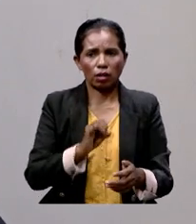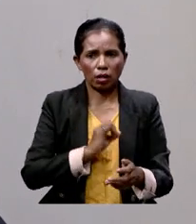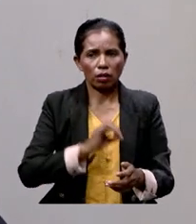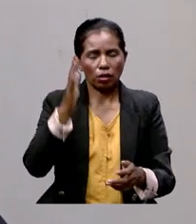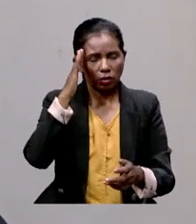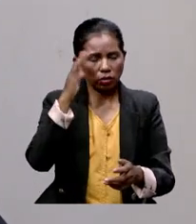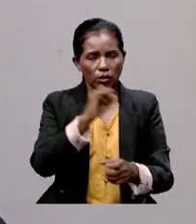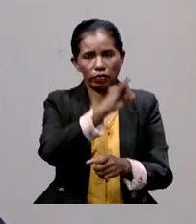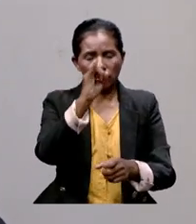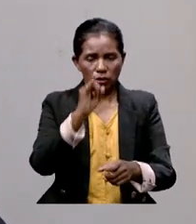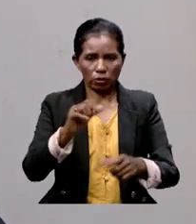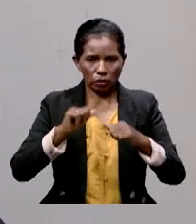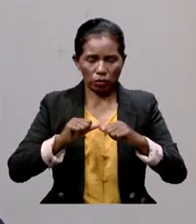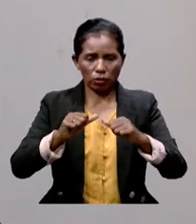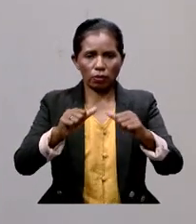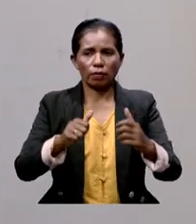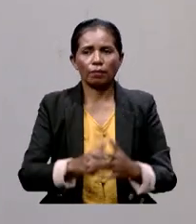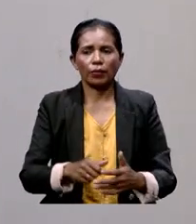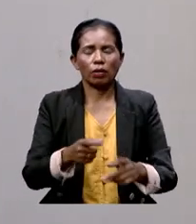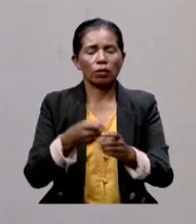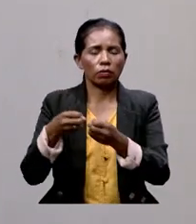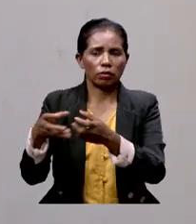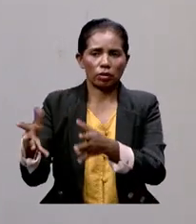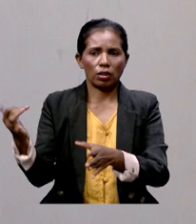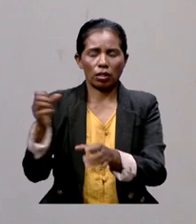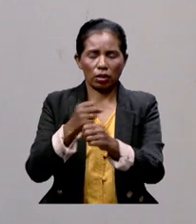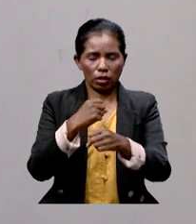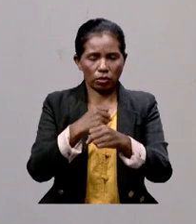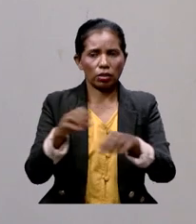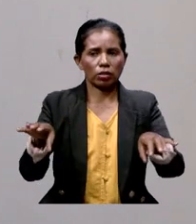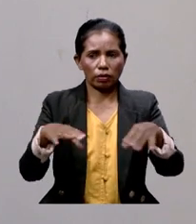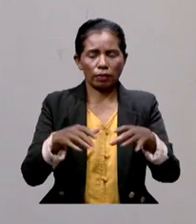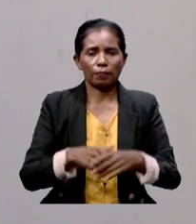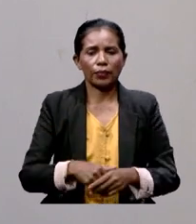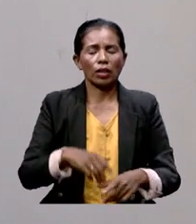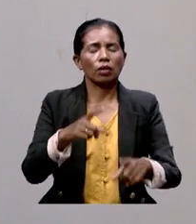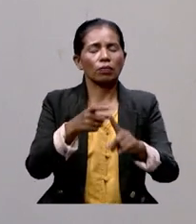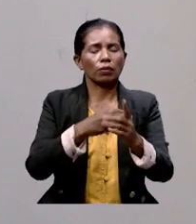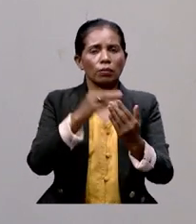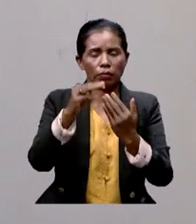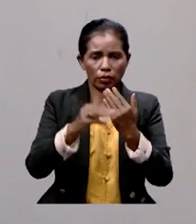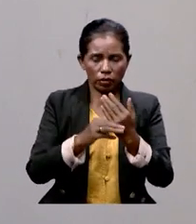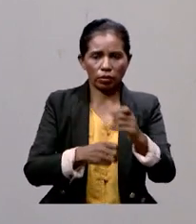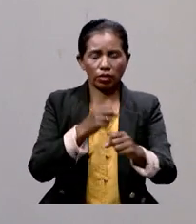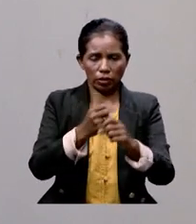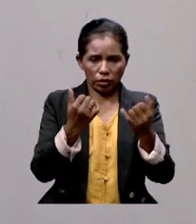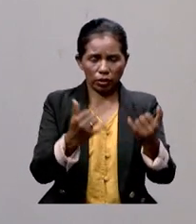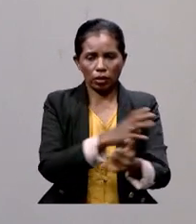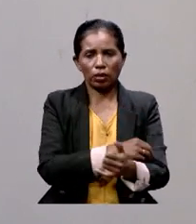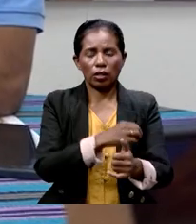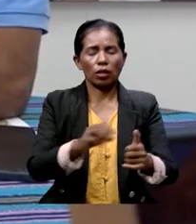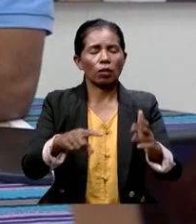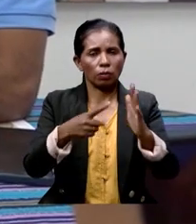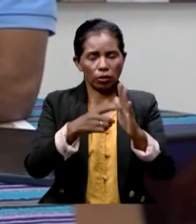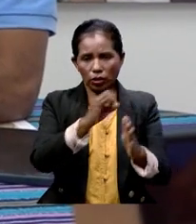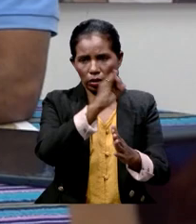que investigação lau hela, né, usik sirahala osir ninha knar. E a início fulang março tinang né, autoridade Banco Central Timor-Leste hau